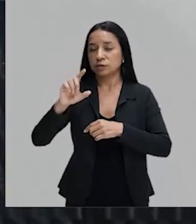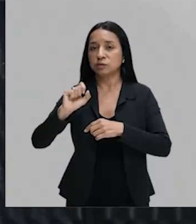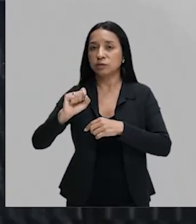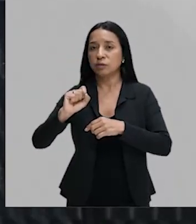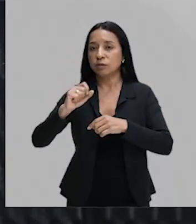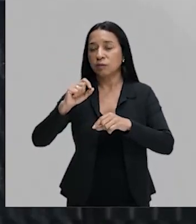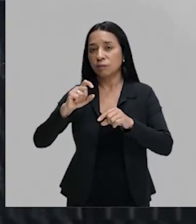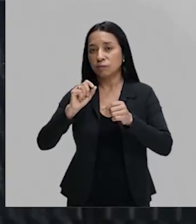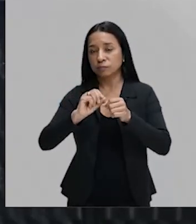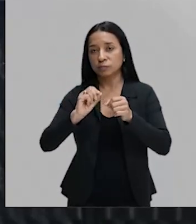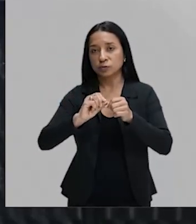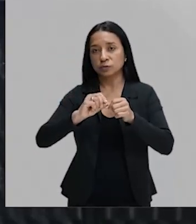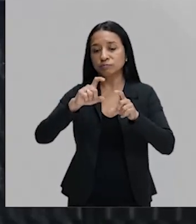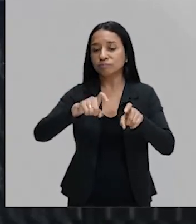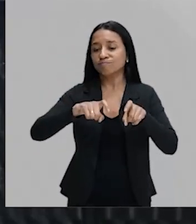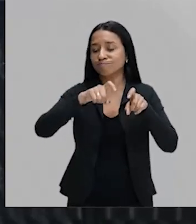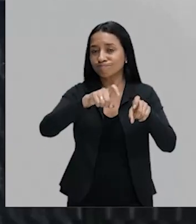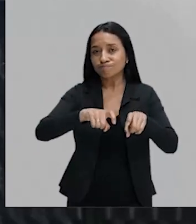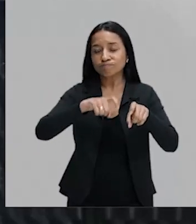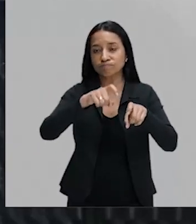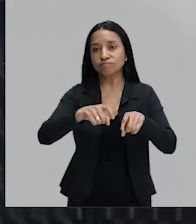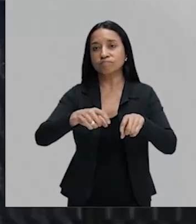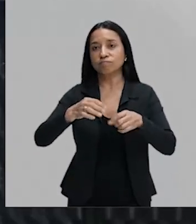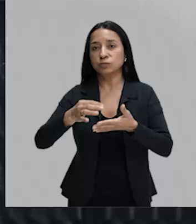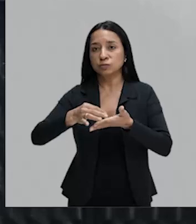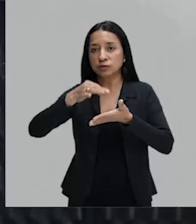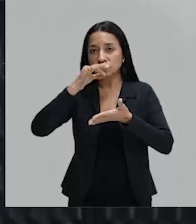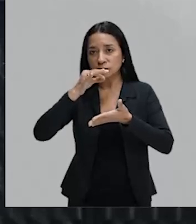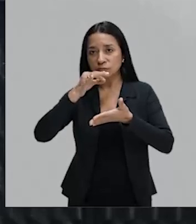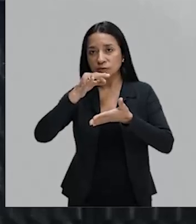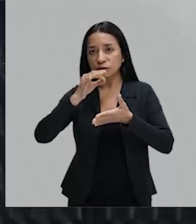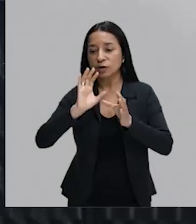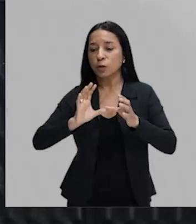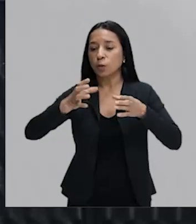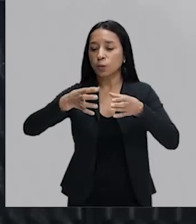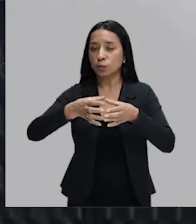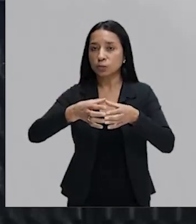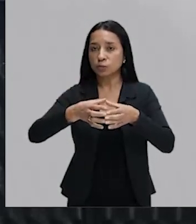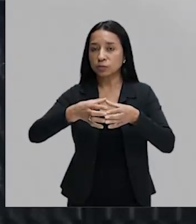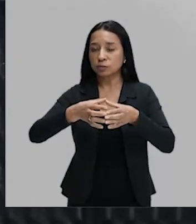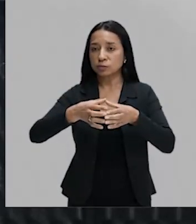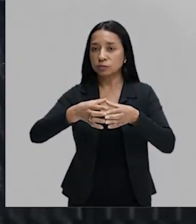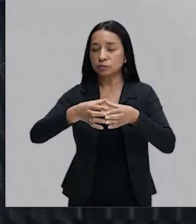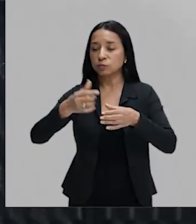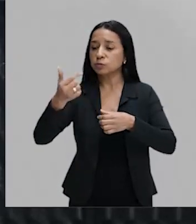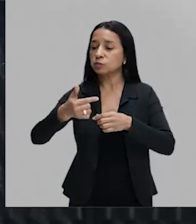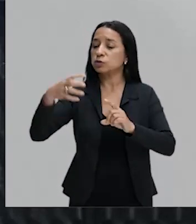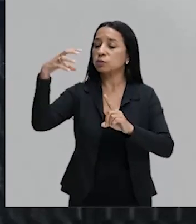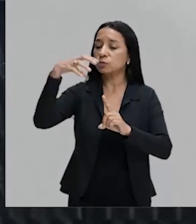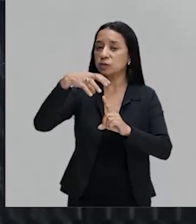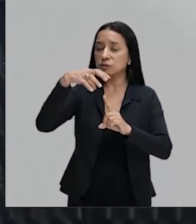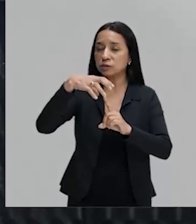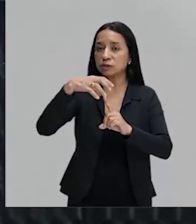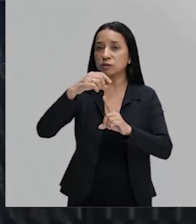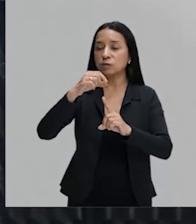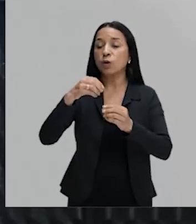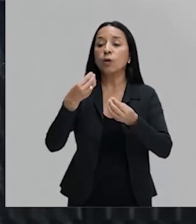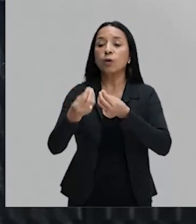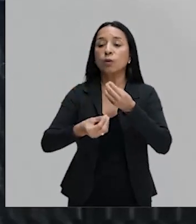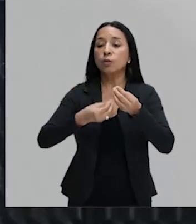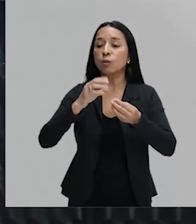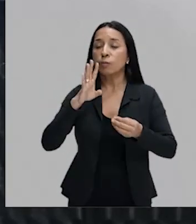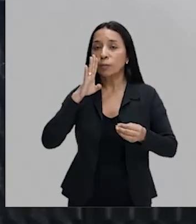café do Vale do Paraíba, eles acabam se constituindo, na época do Segundo Reinado, eles se constituíram como uma